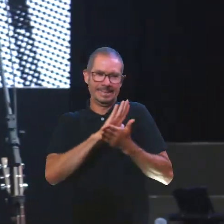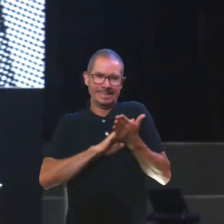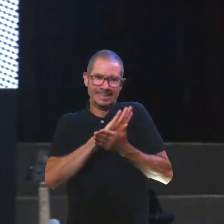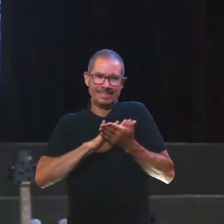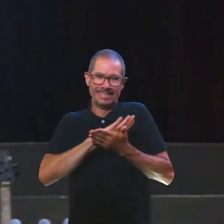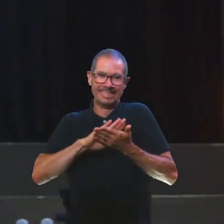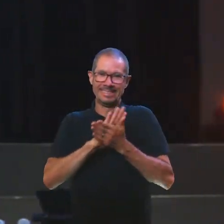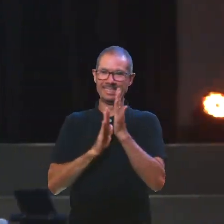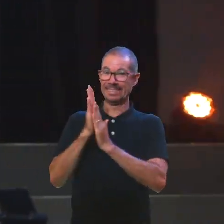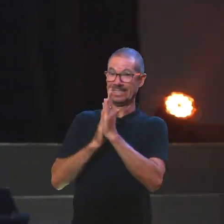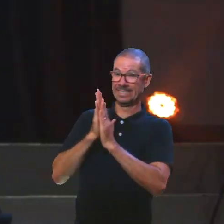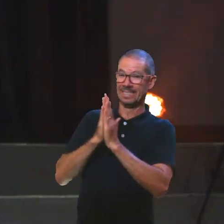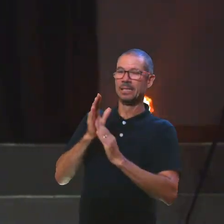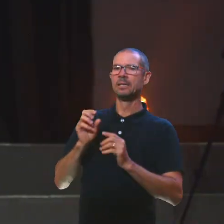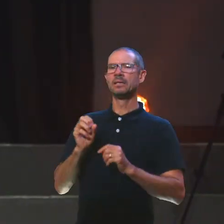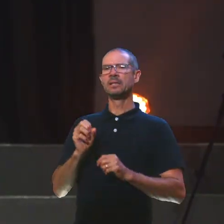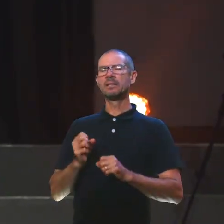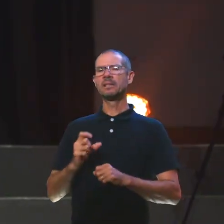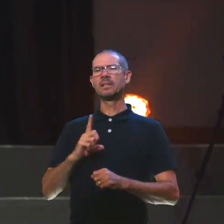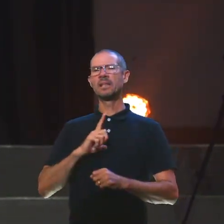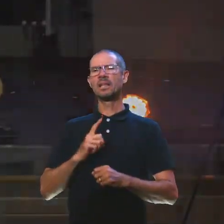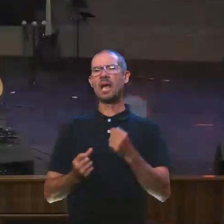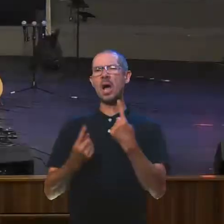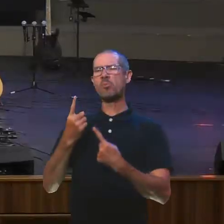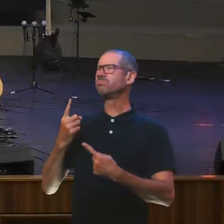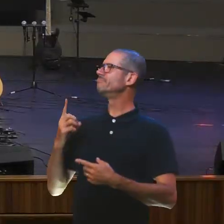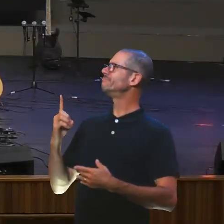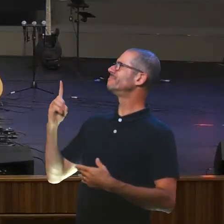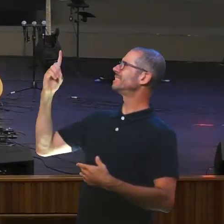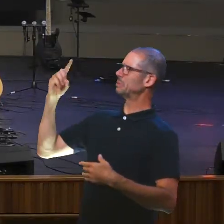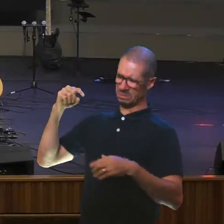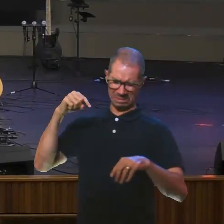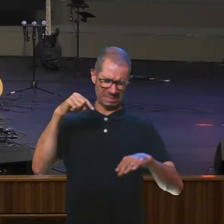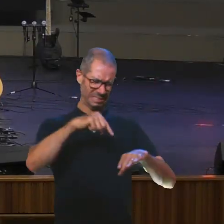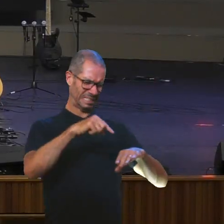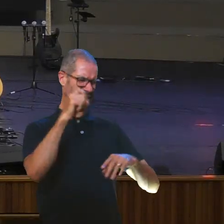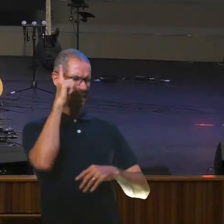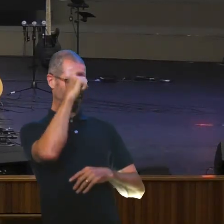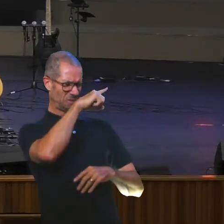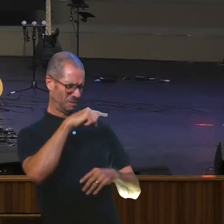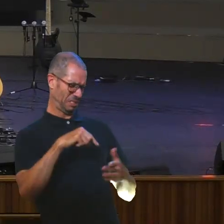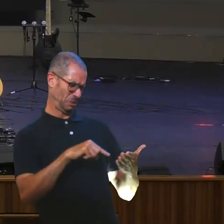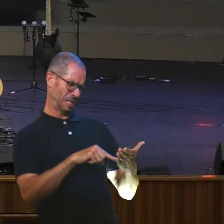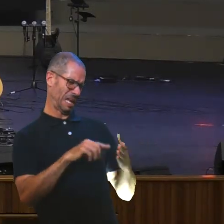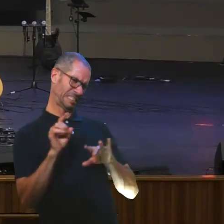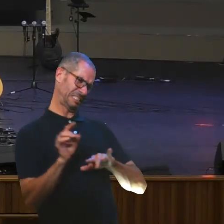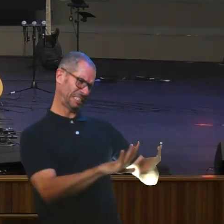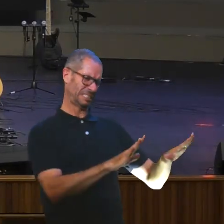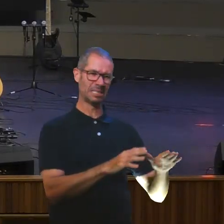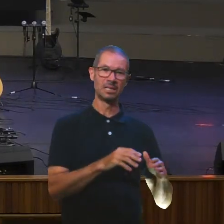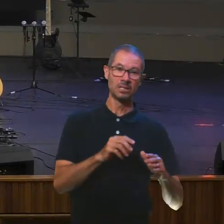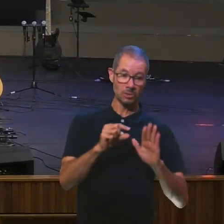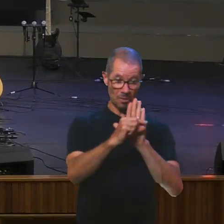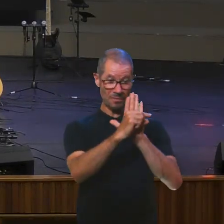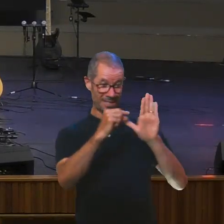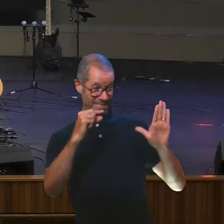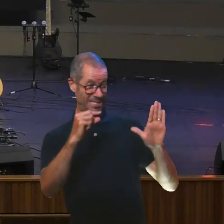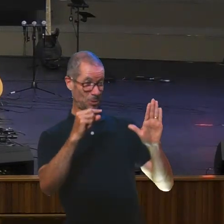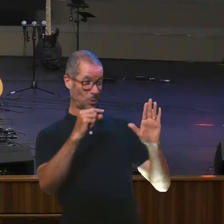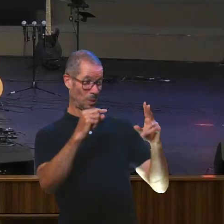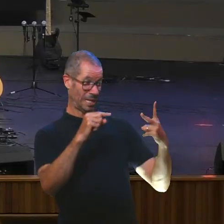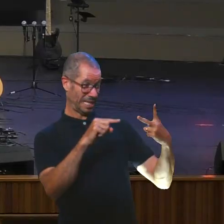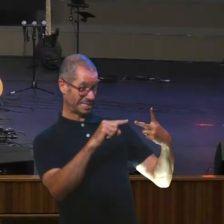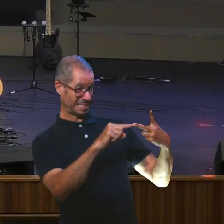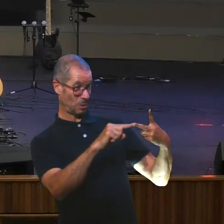de contas, quando eu olho para a Bíblia, se tem algo que, Deus, isso aqui é muito difícil, então vou deixar de lado, eu vou seguir só a primeira parte desse versículo, mas a